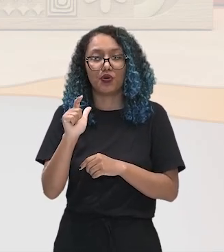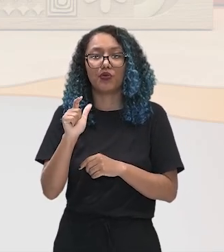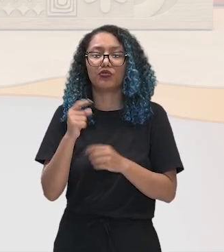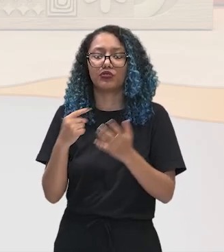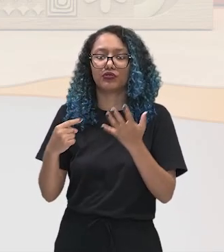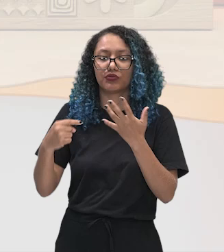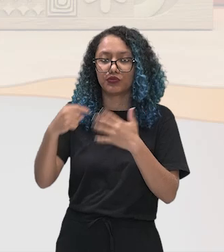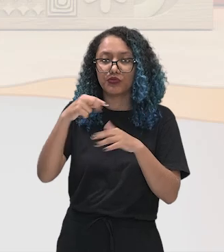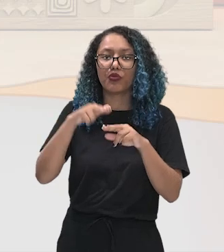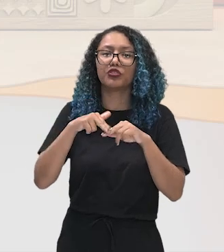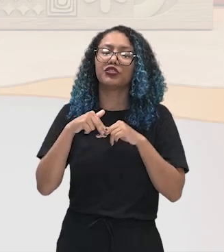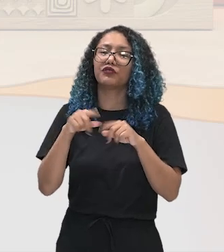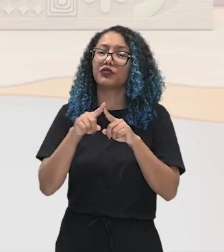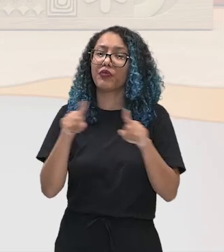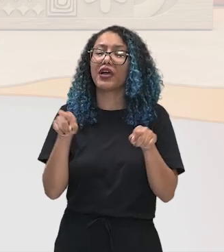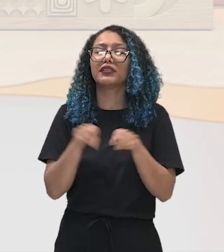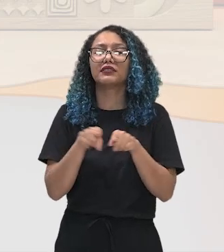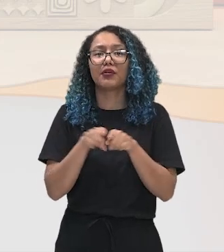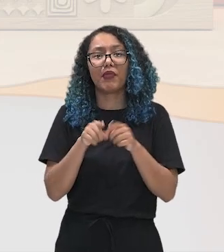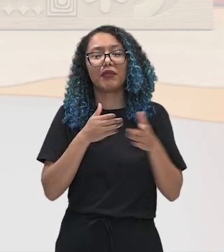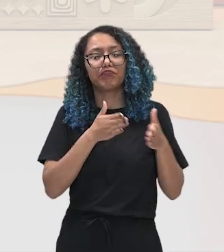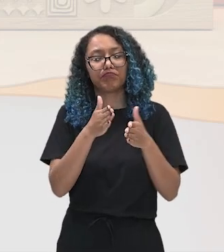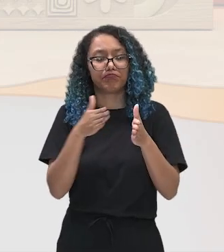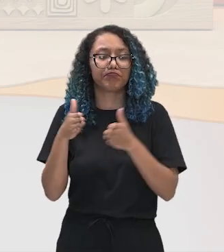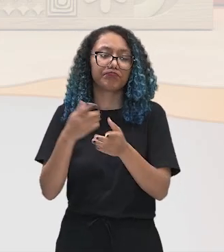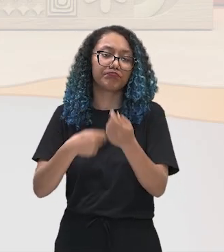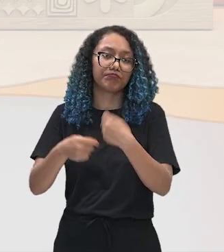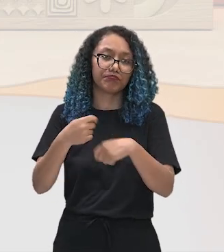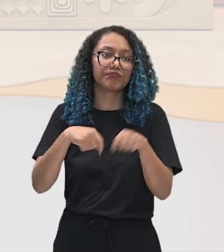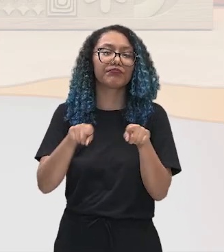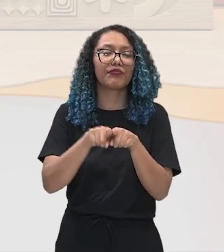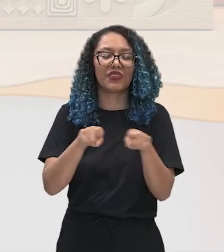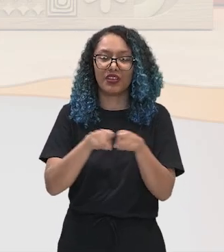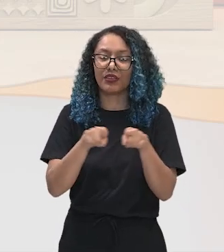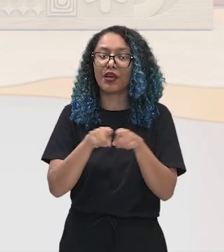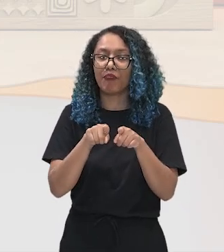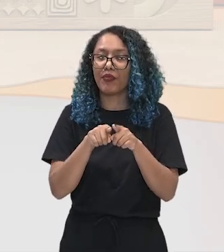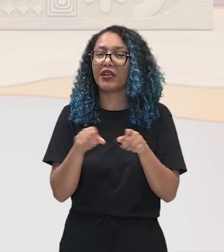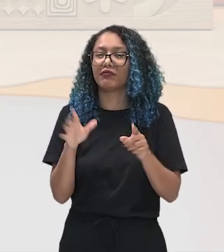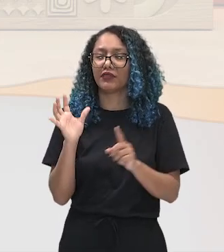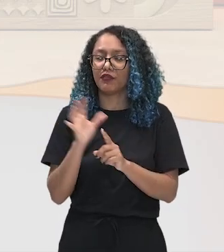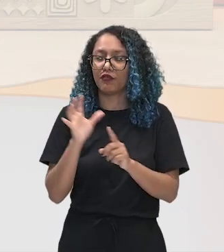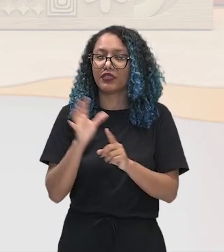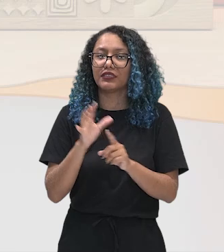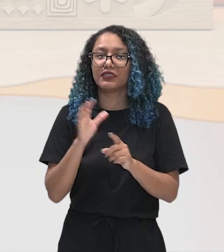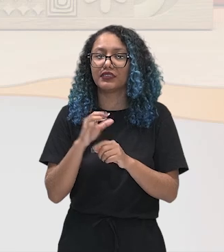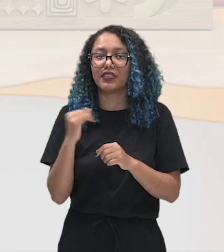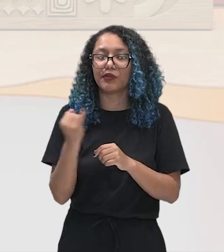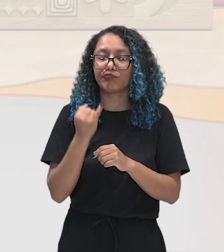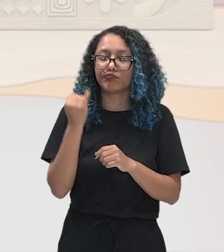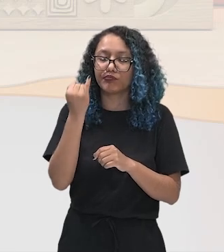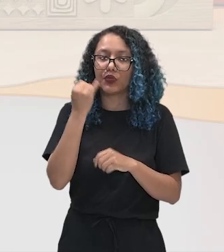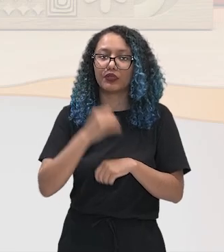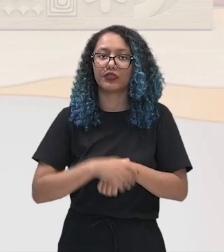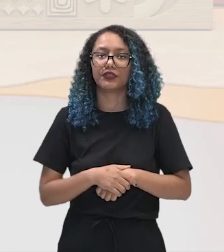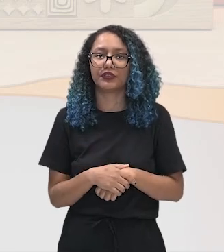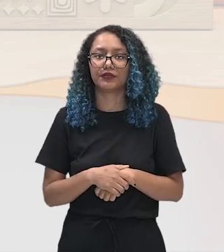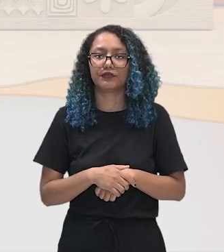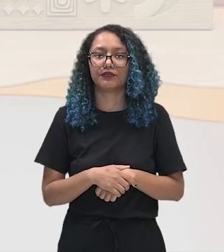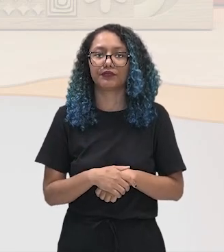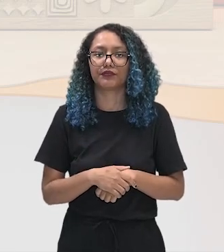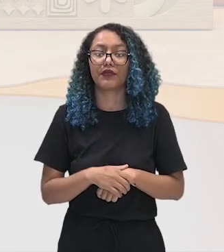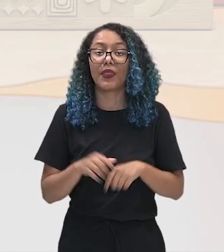fatores, mas também dessas rotas comerciais que vão trazer um impacto significativo para dentro da Europa. Só que